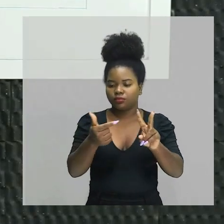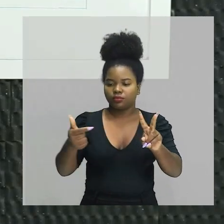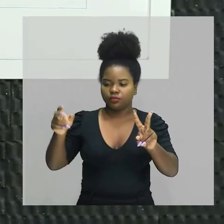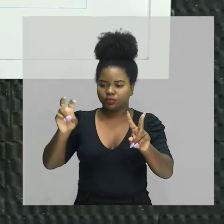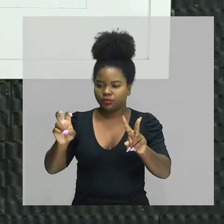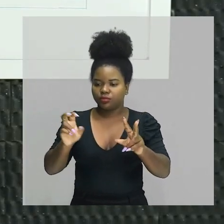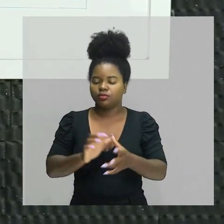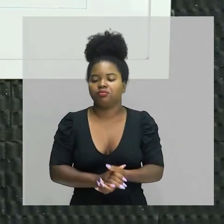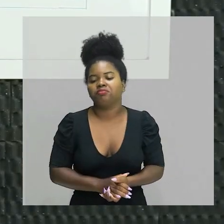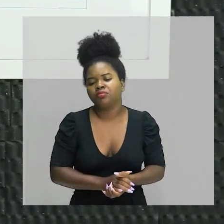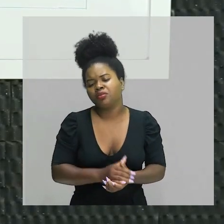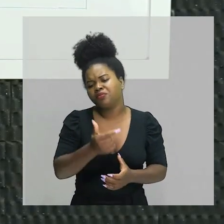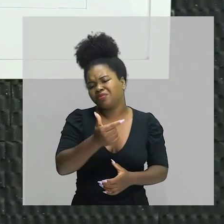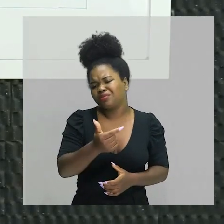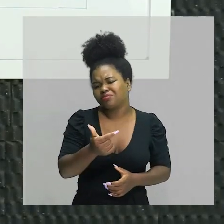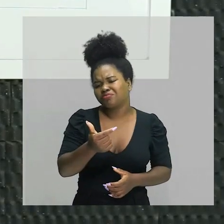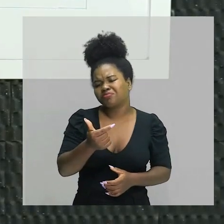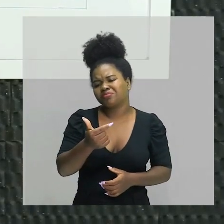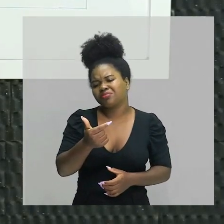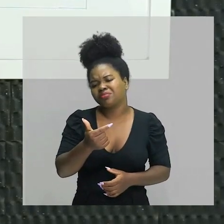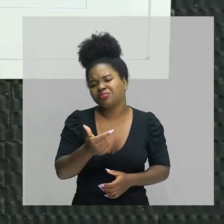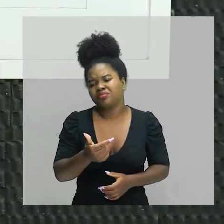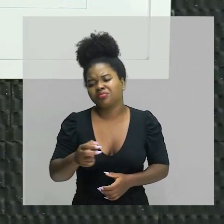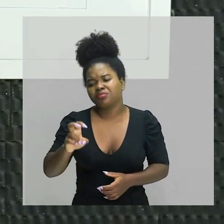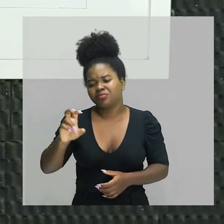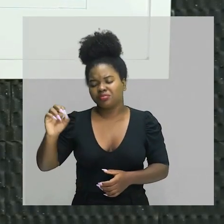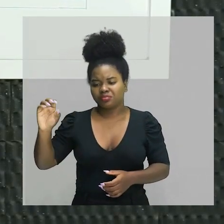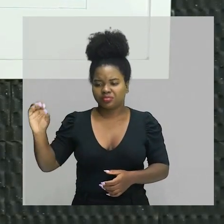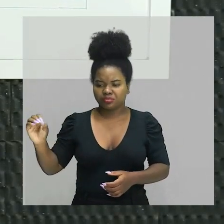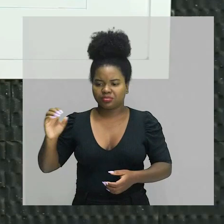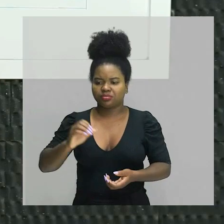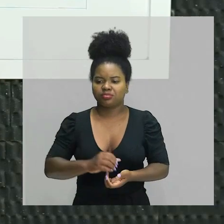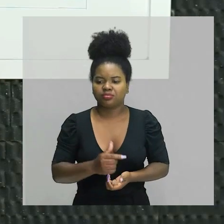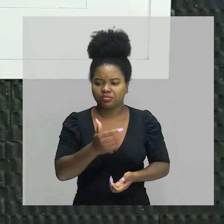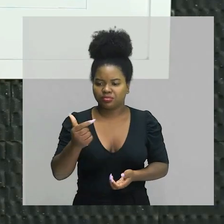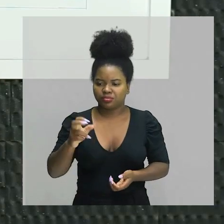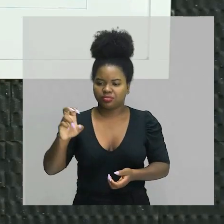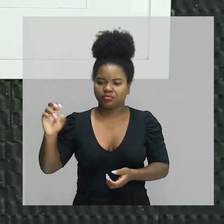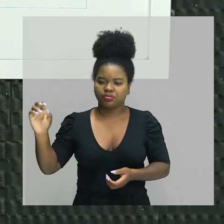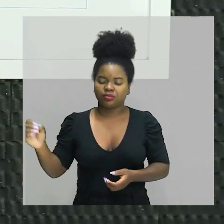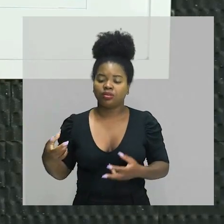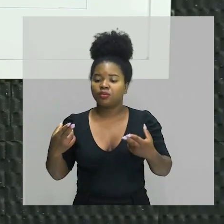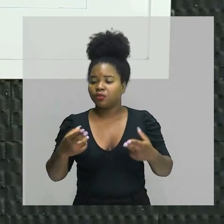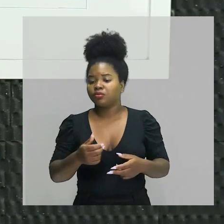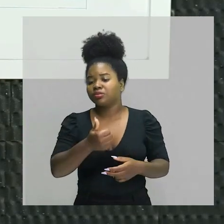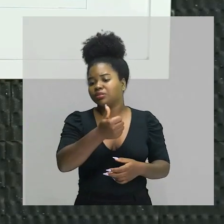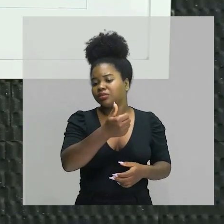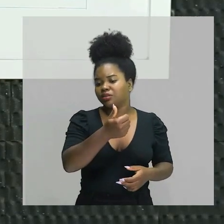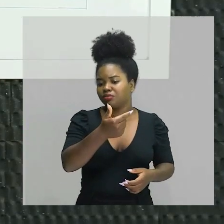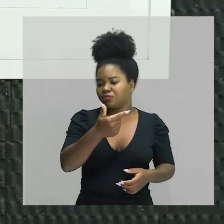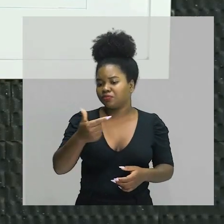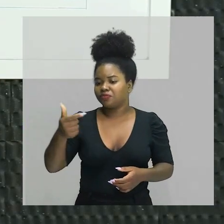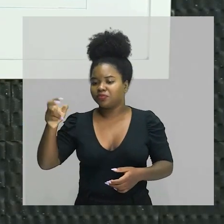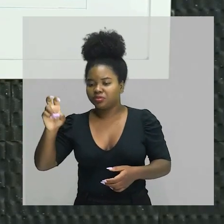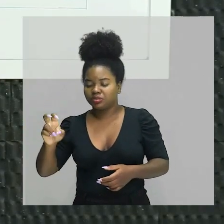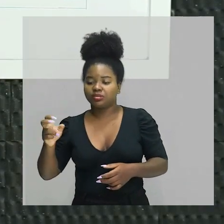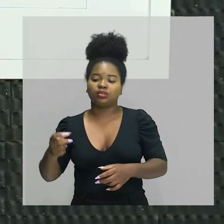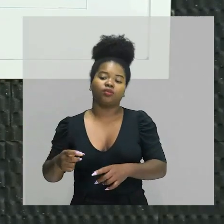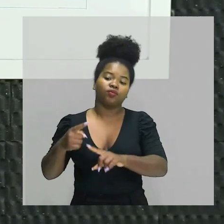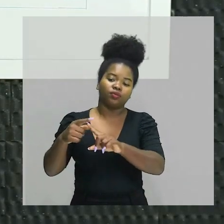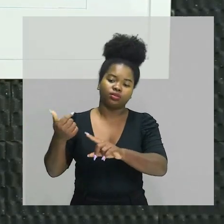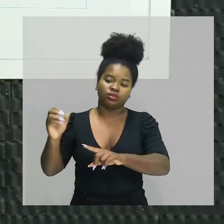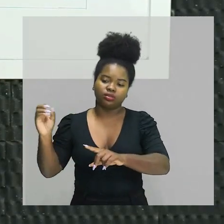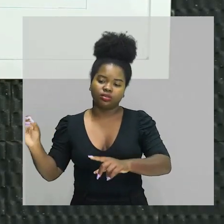225... Porque 22.500 é a mesma coisa de 225 vezes 100. E a raiz quadrada de 225 é